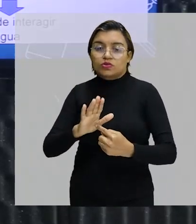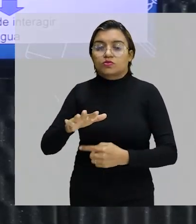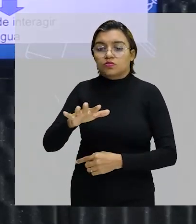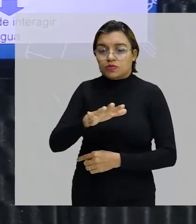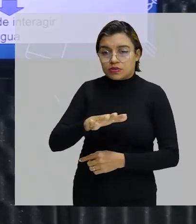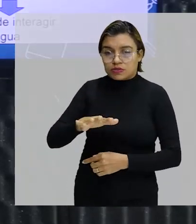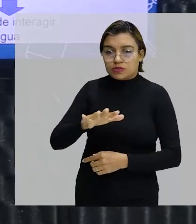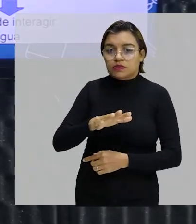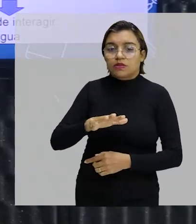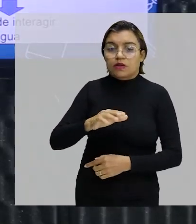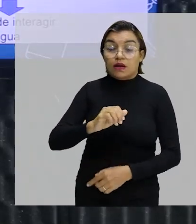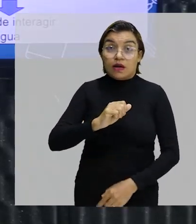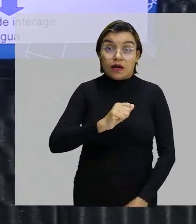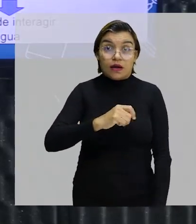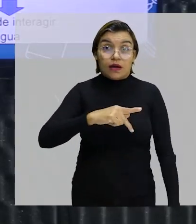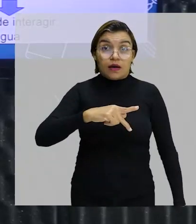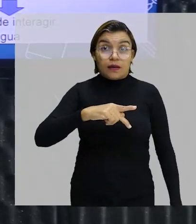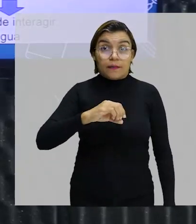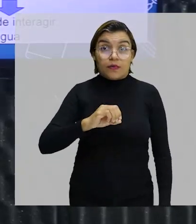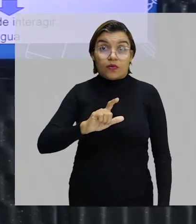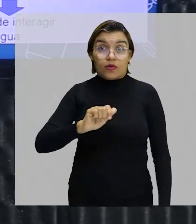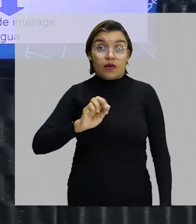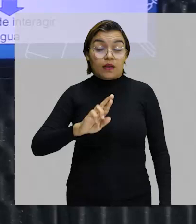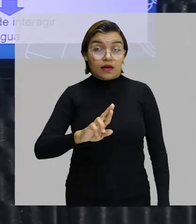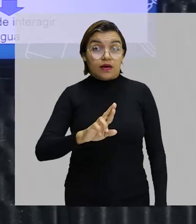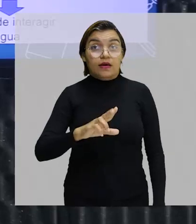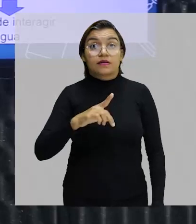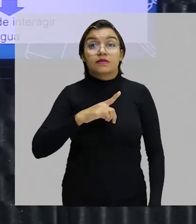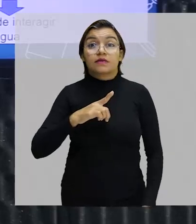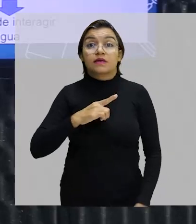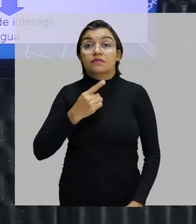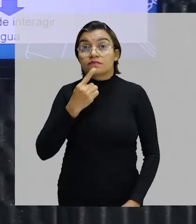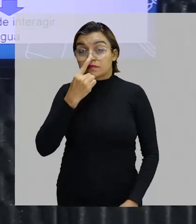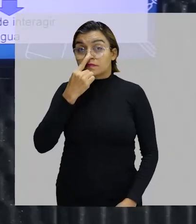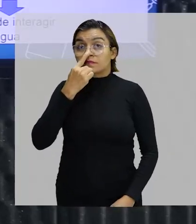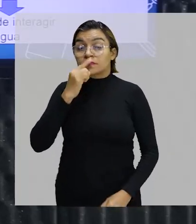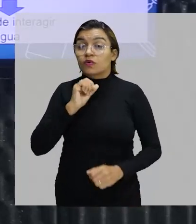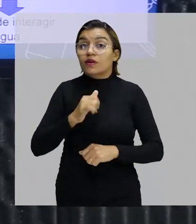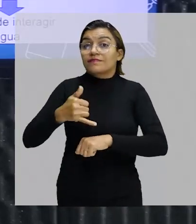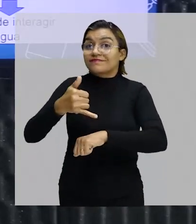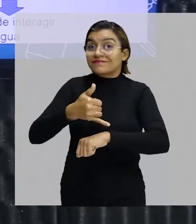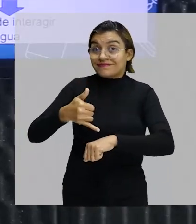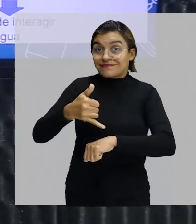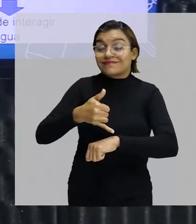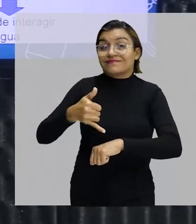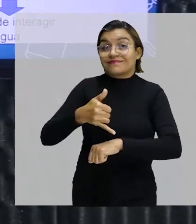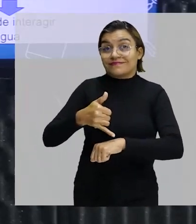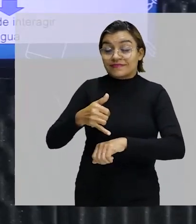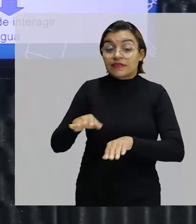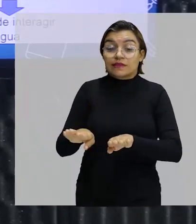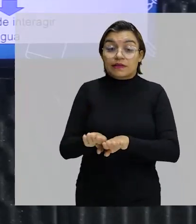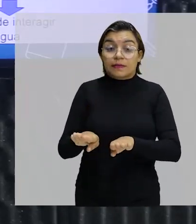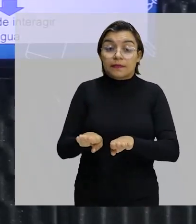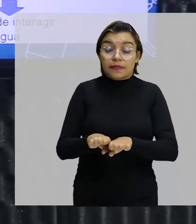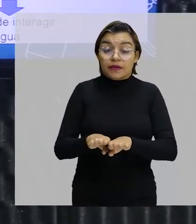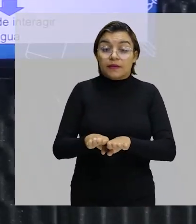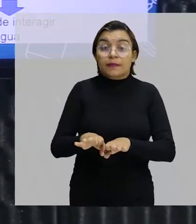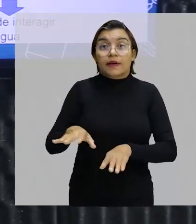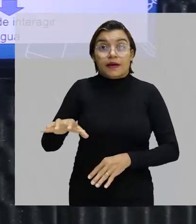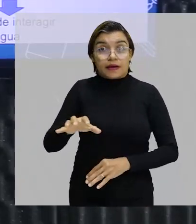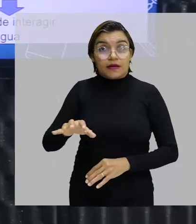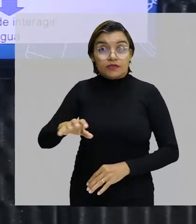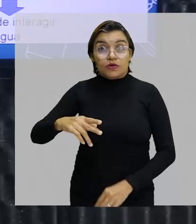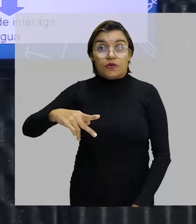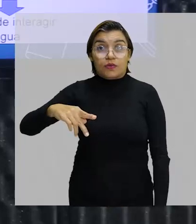região apolar que vai ter afinidade com quem? Com a gordura. E uma região polar que vai